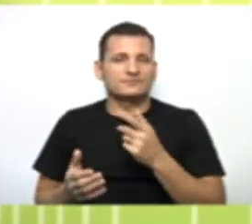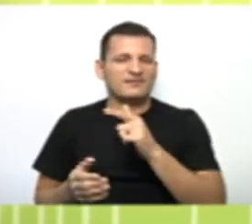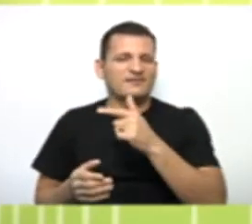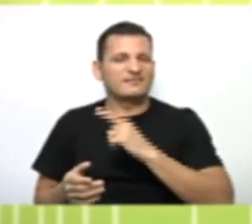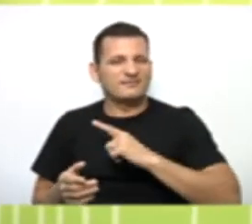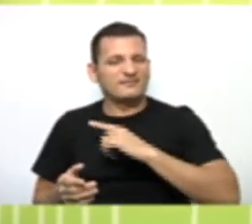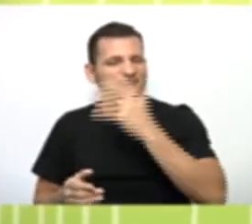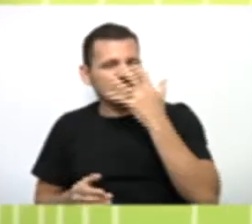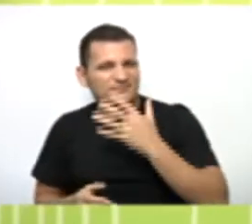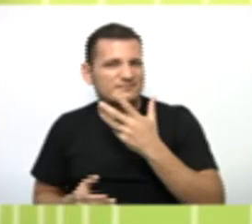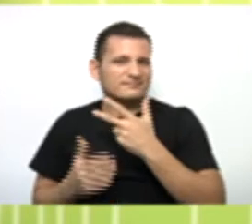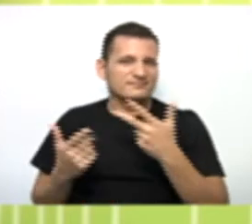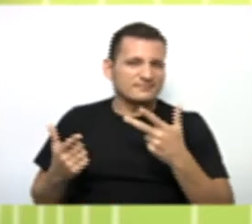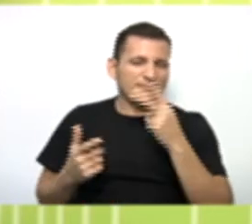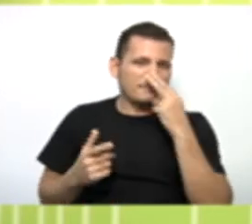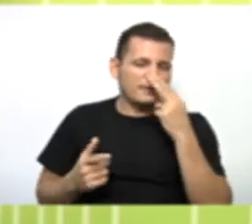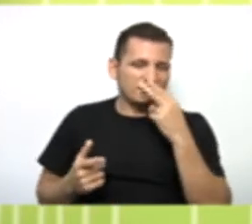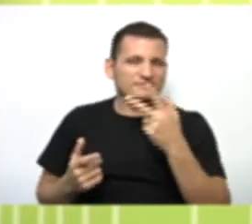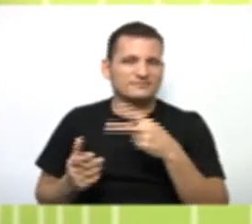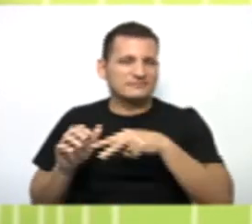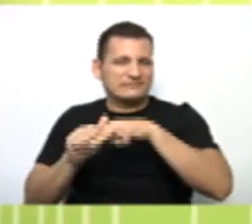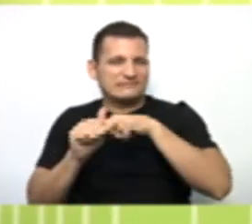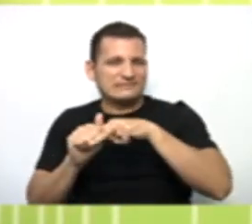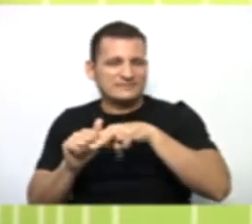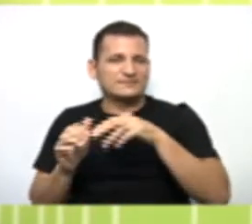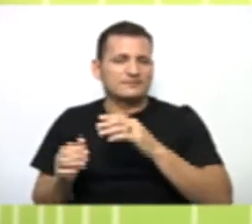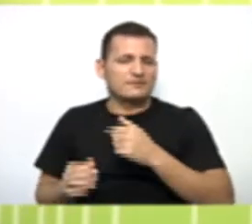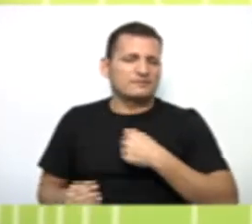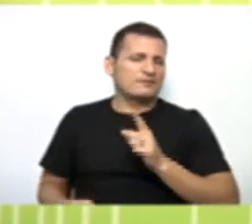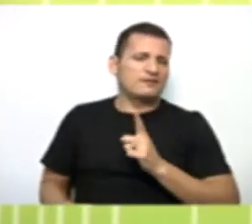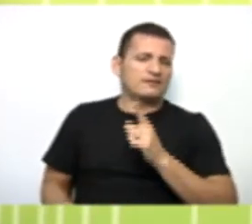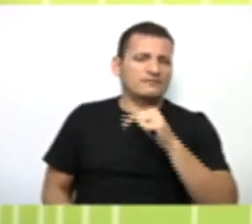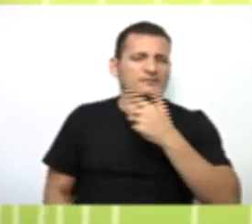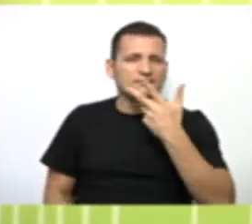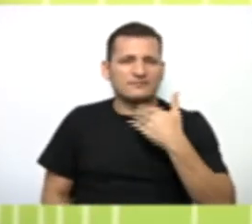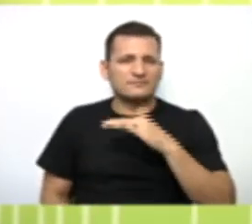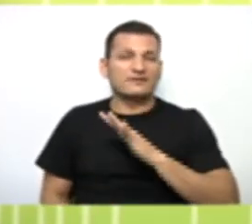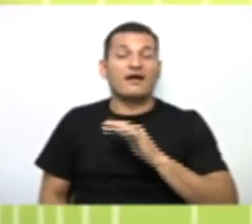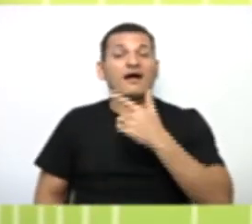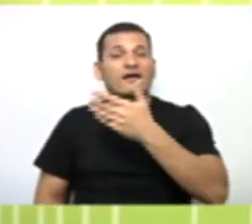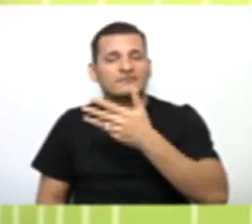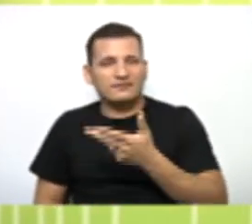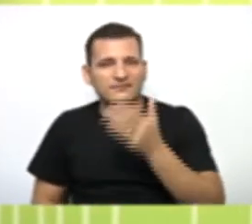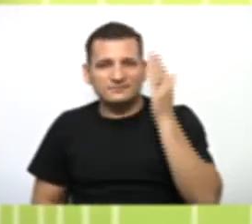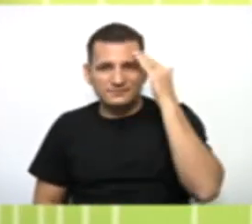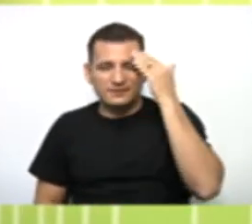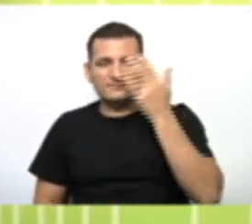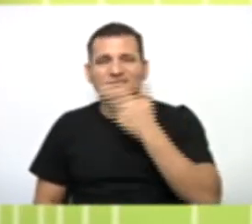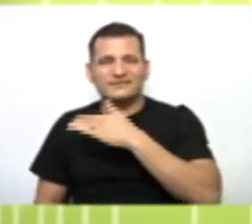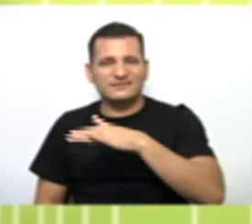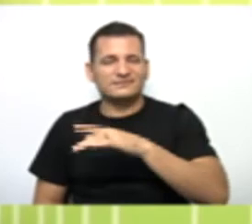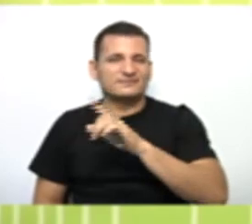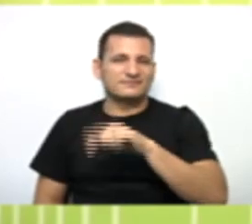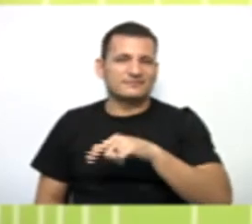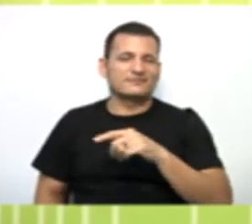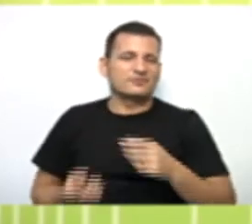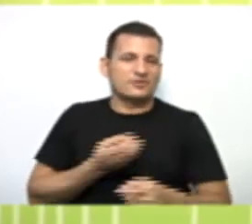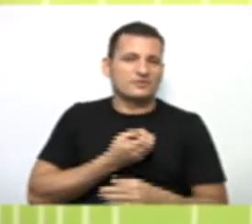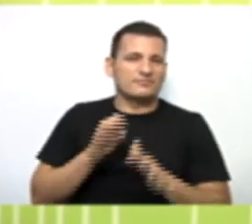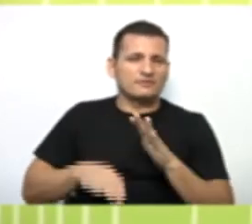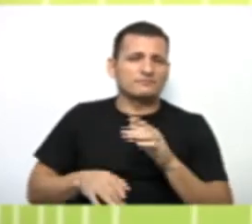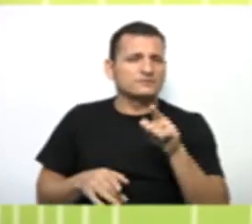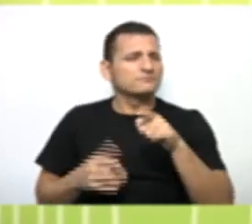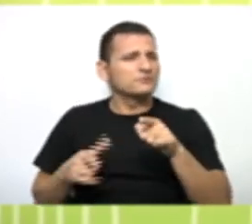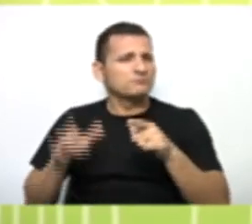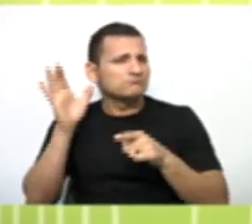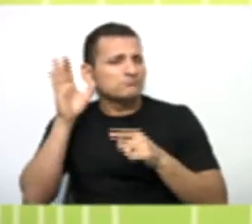uma cara assim de quem pega muito no seu pé. Não, sabe? As crianças, eu não sei como... Ah, sim, as crianças estão tirando nota baixa. Caramba, você não